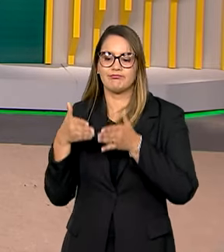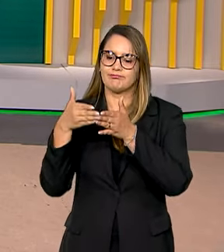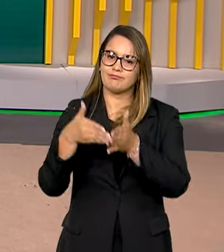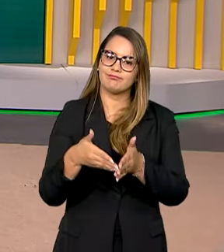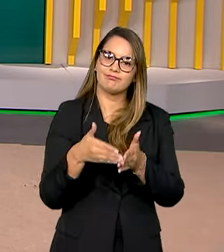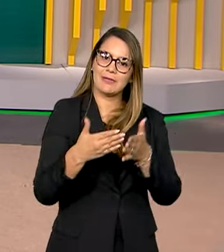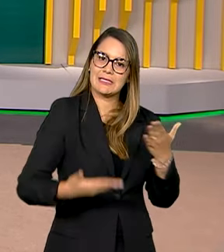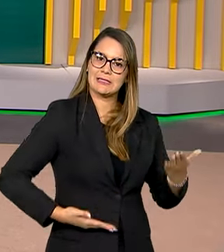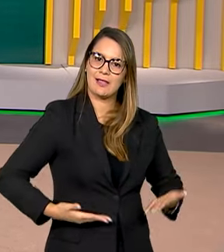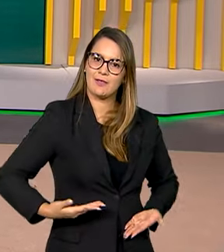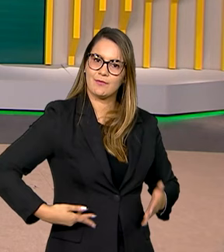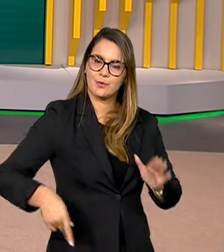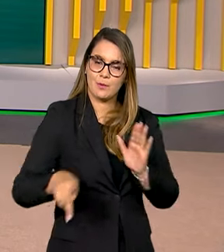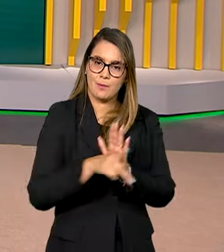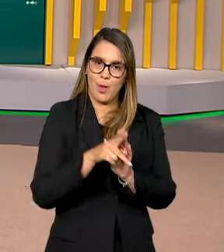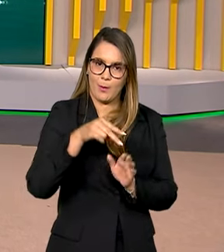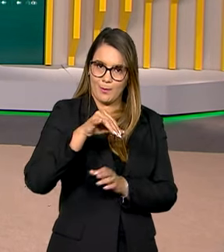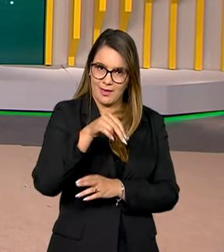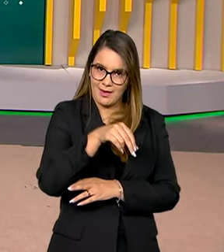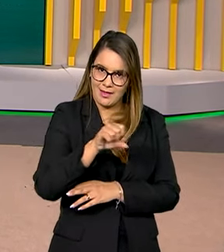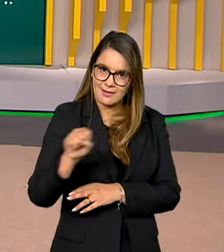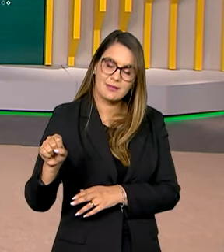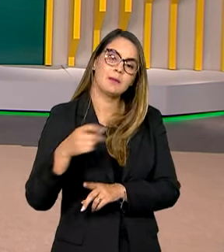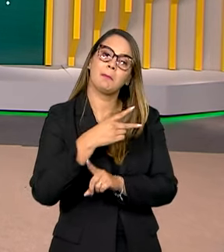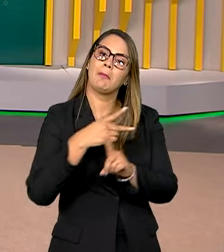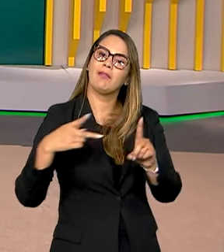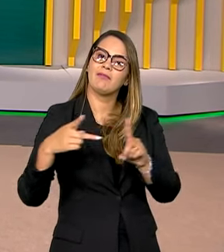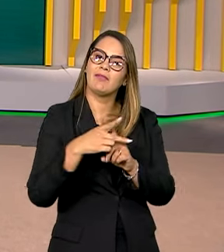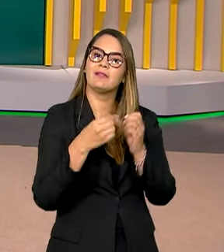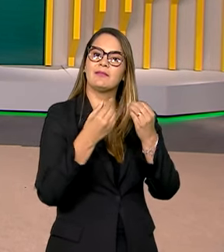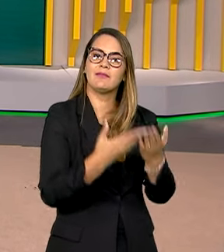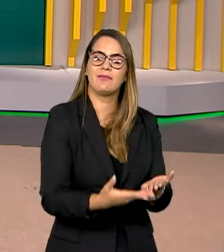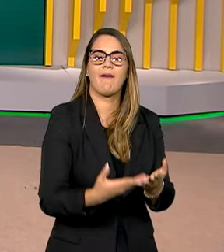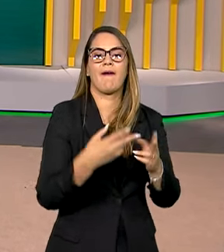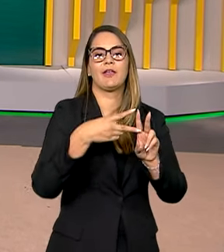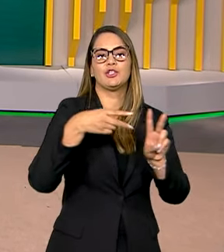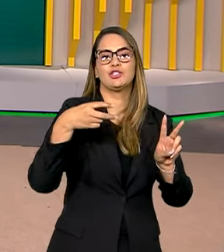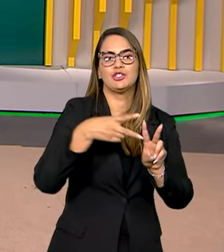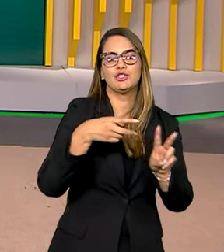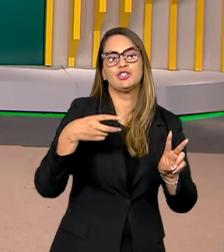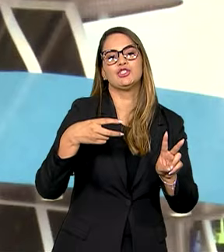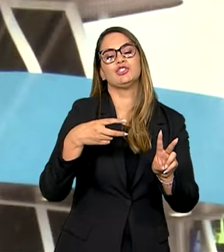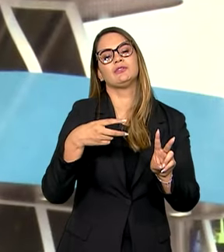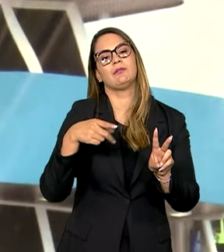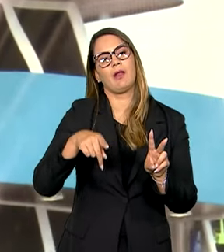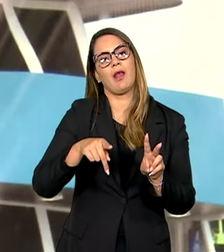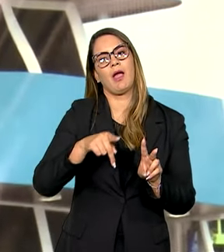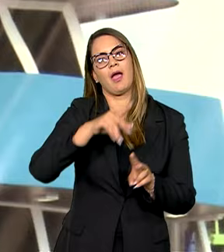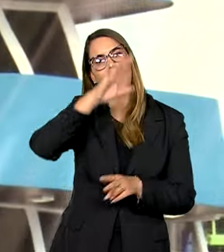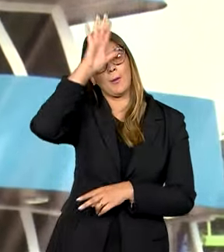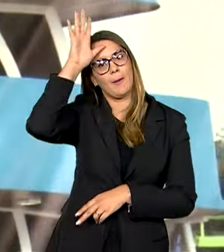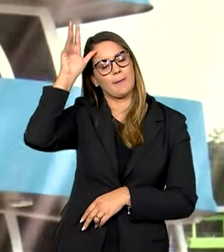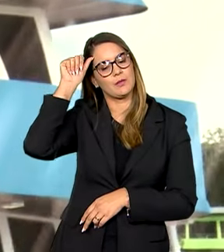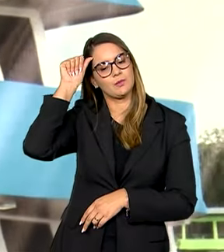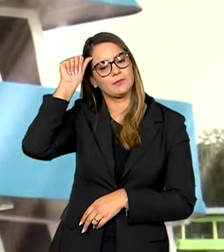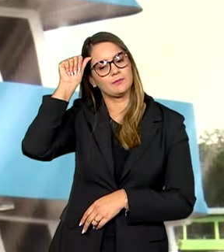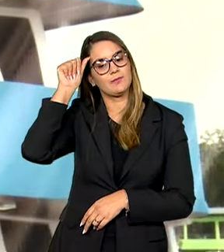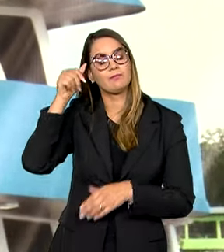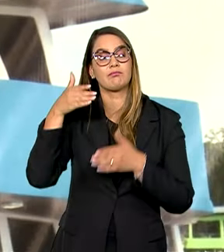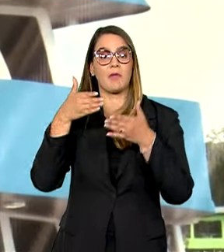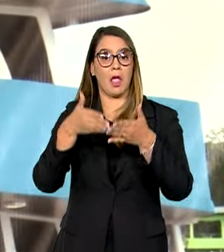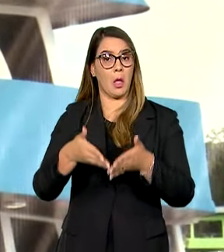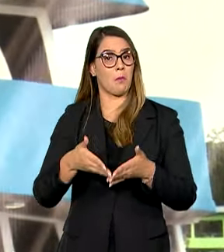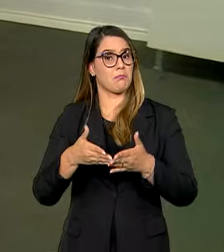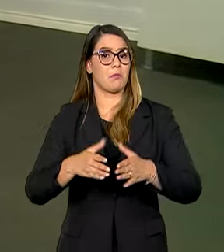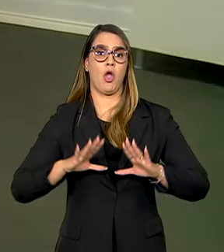serviços da previdência social para comunidades ribeirinhas indígenas do Amazonas é um barco